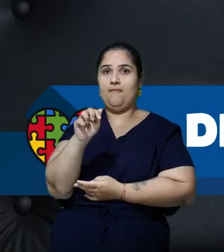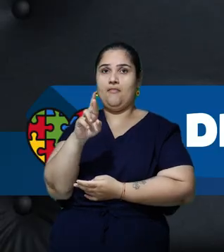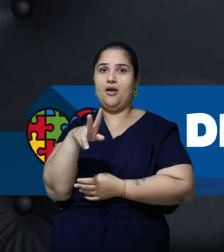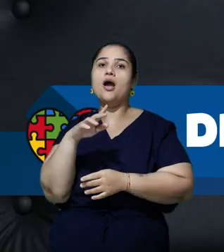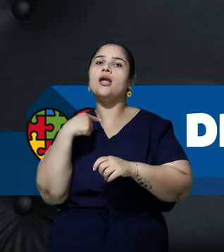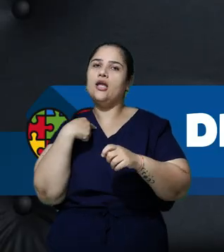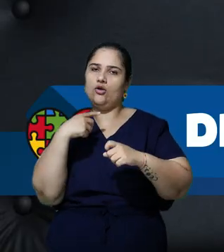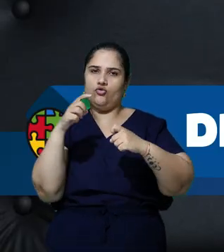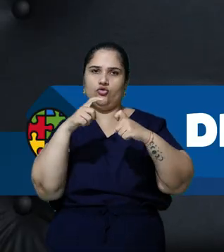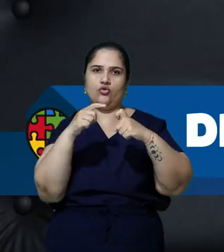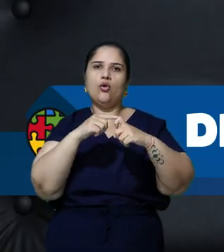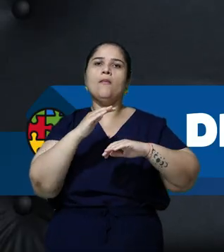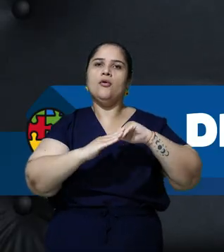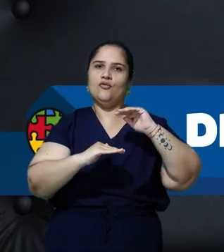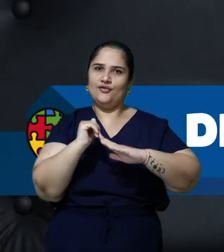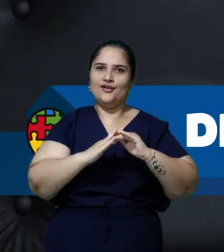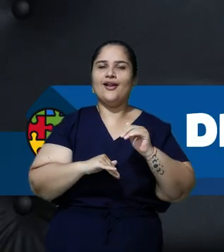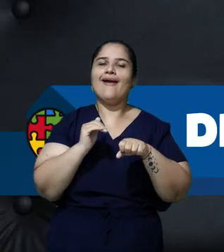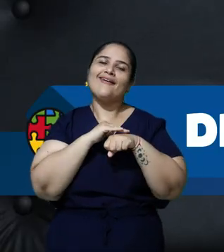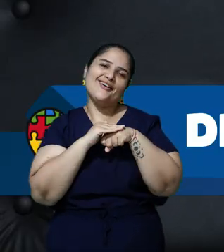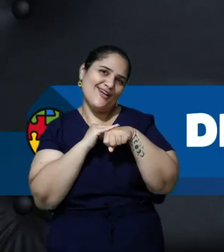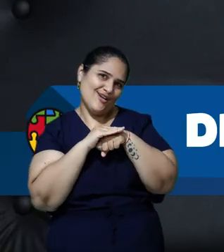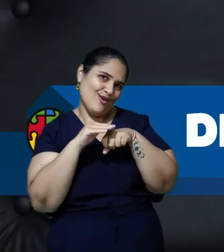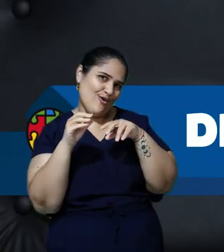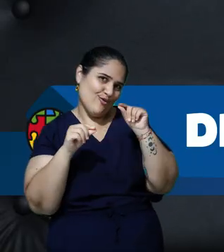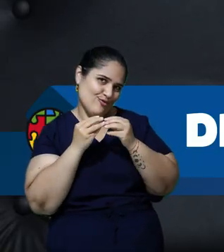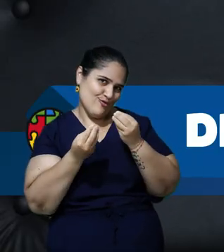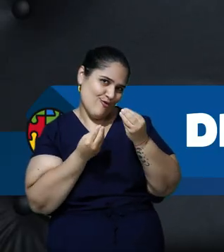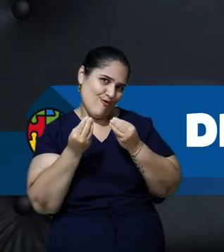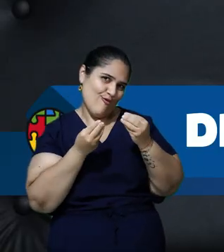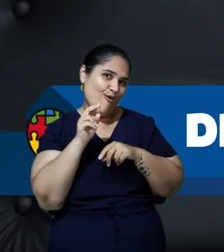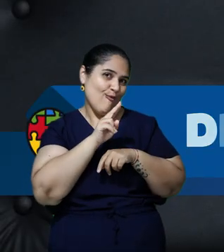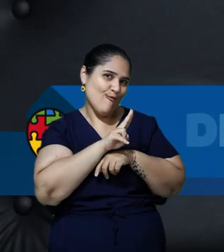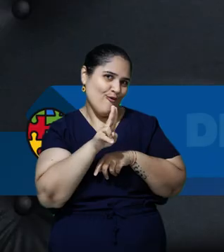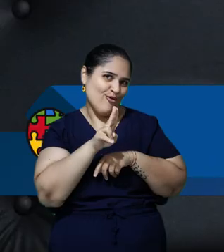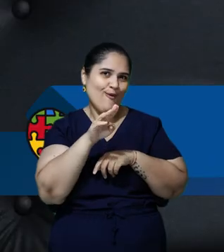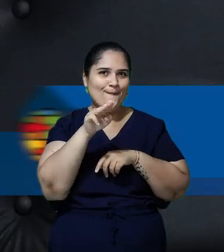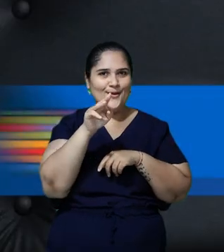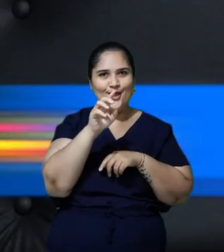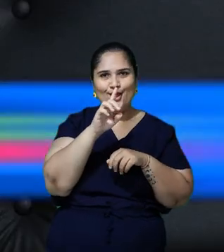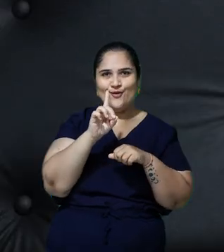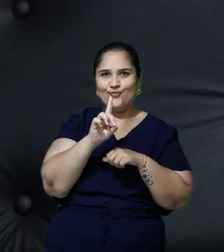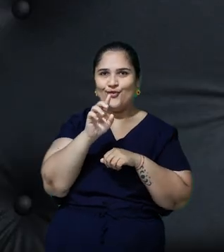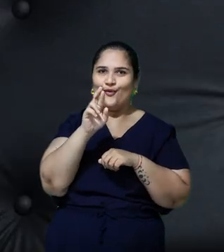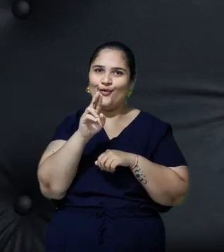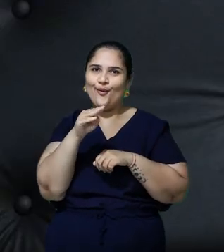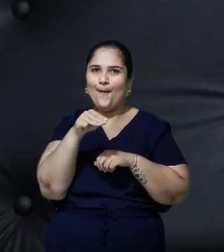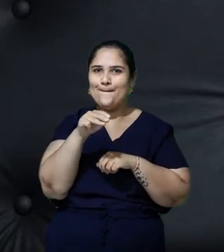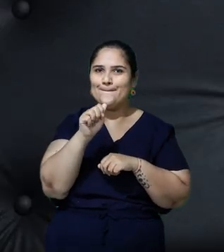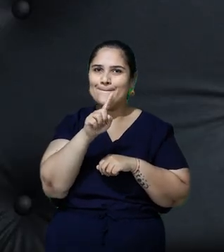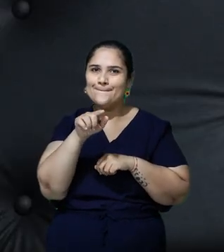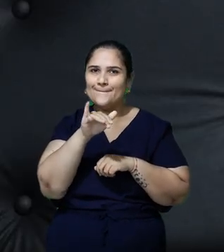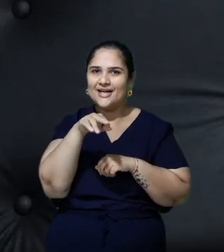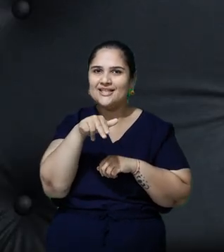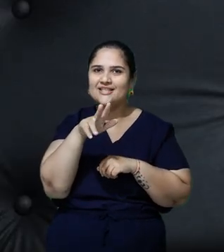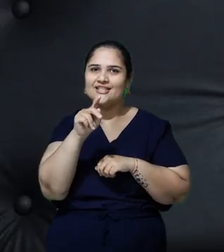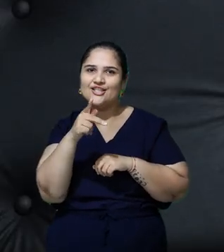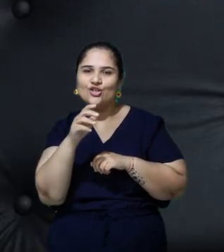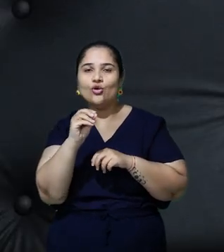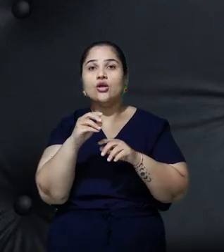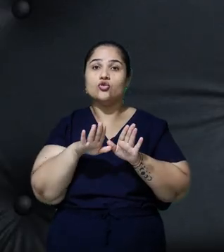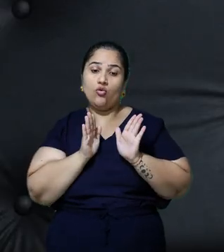formação, sou carinhosamente conhecido como Dr. Mazinho. Eu sou especialista em medicina